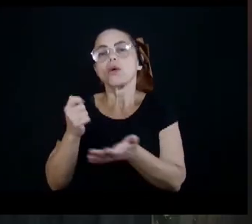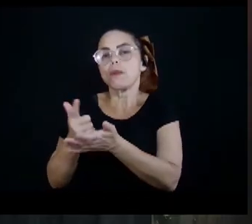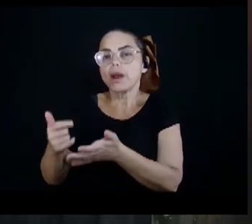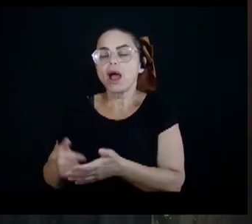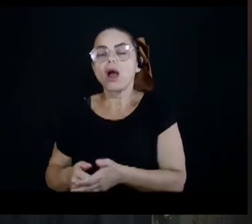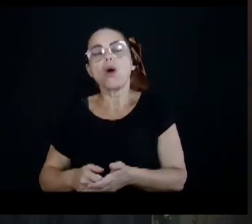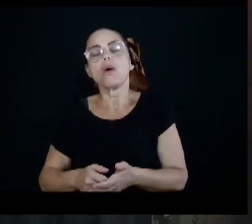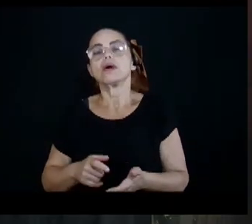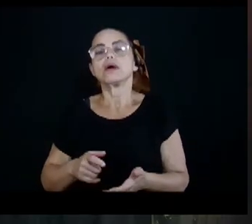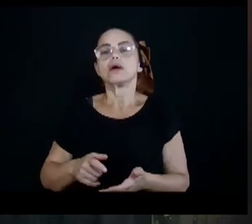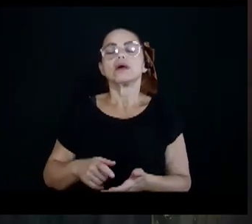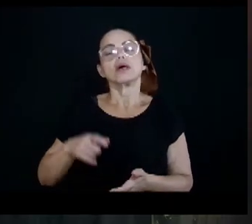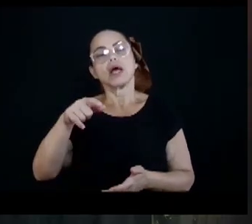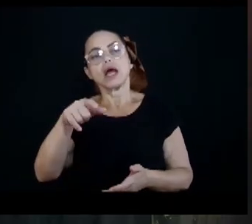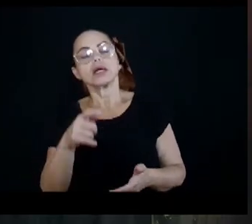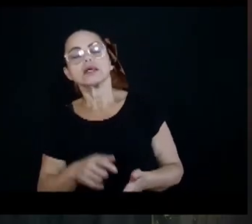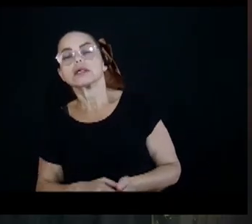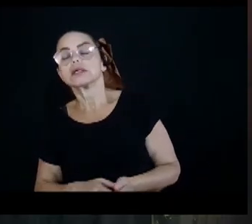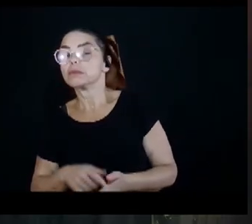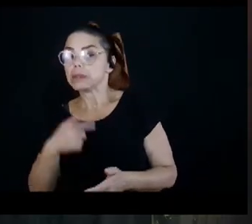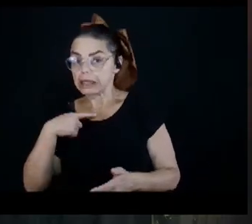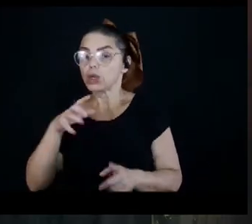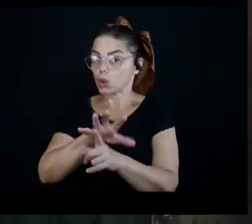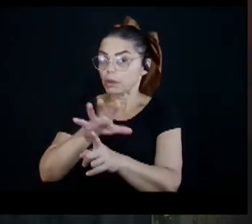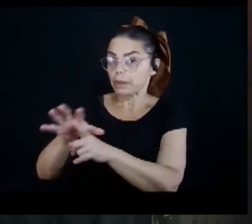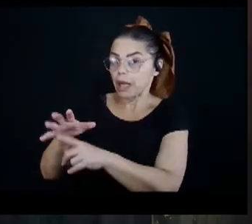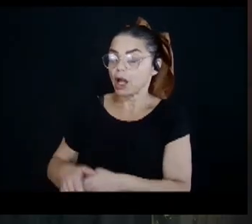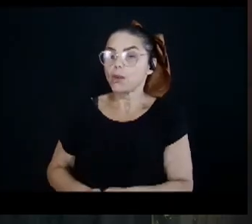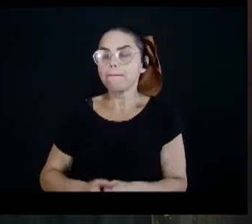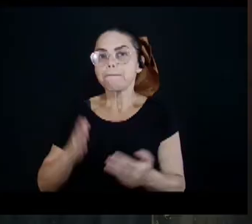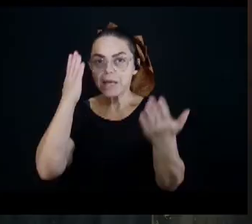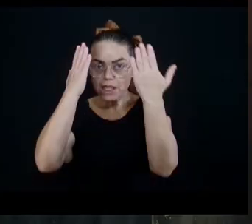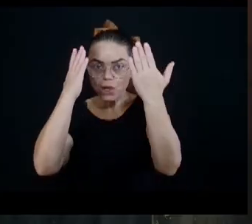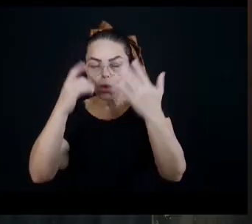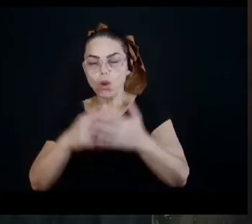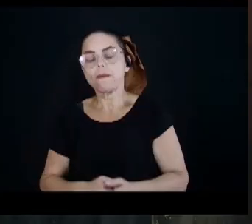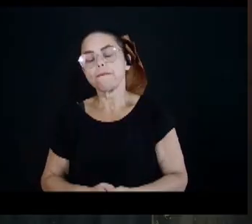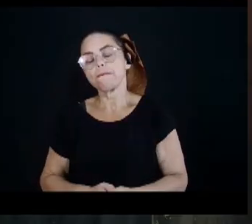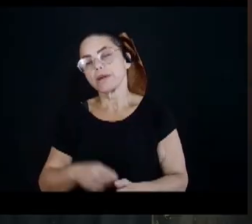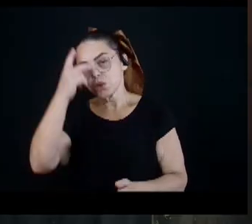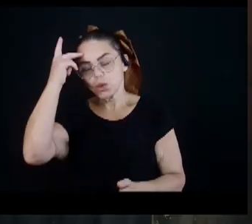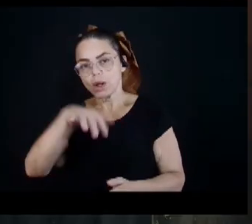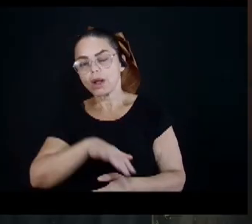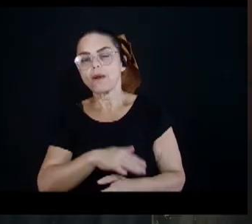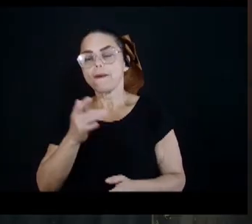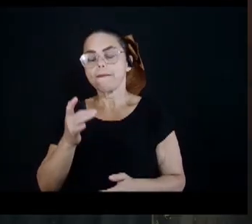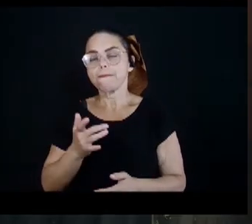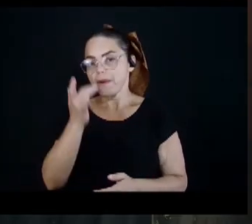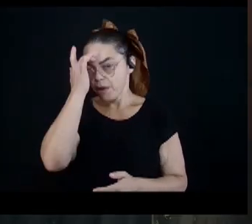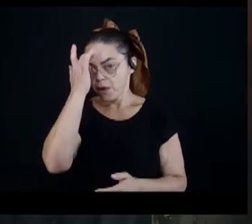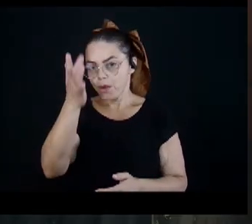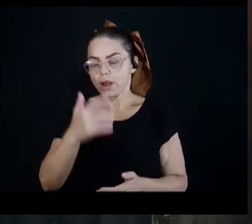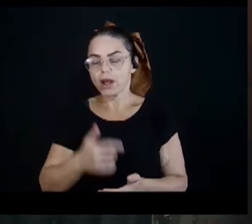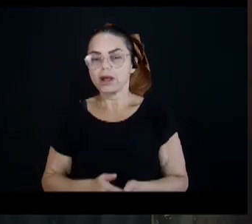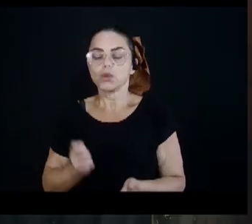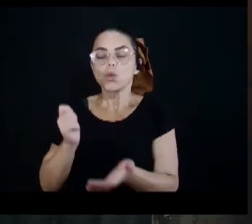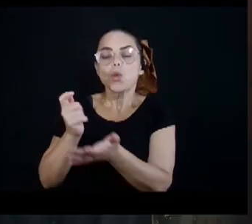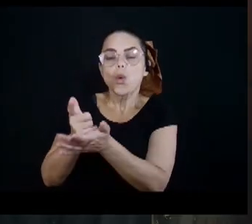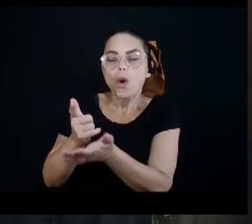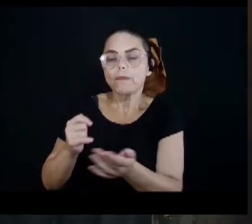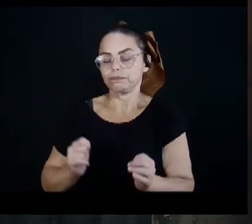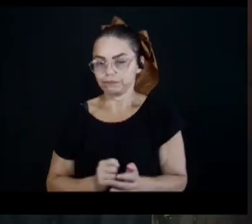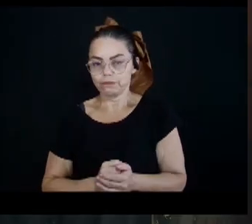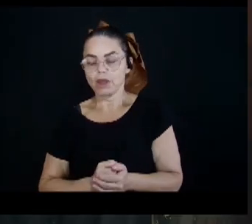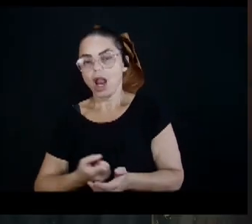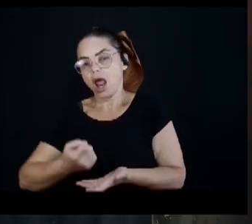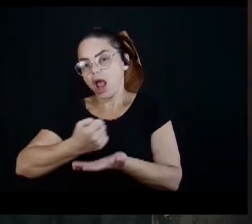nos impactos, porque a pessoa vai ter uma facilidade maior de comprar isso em farmácia e tal,